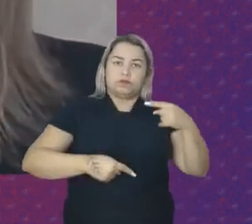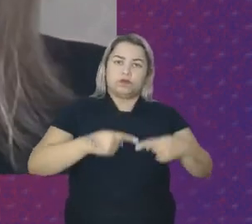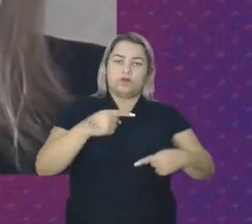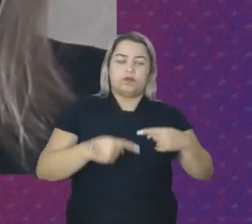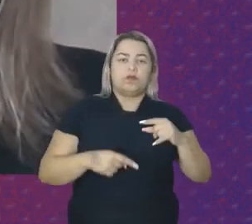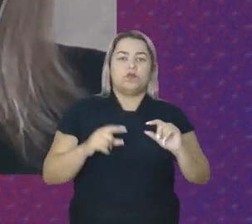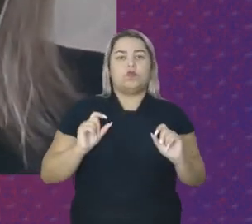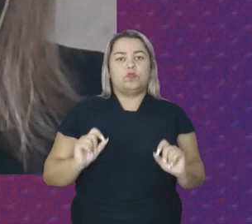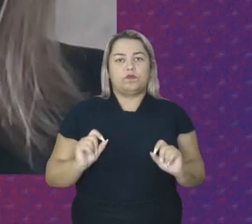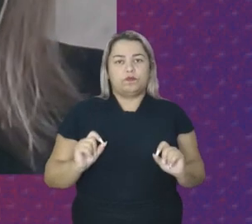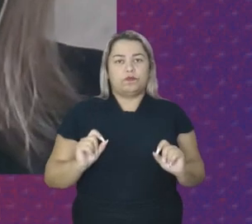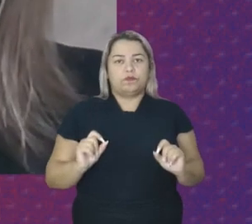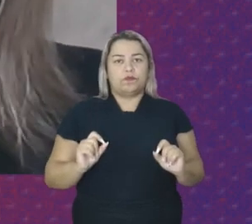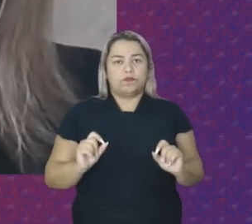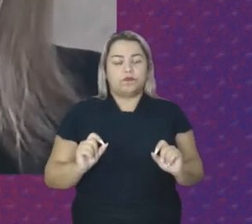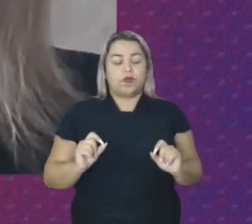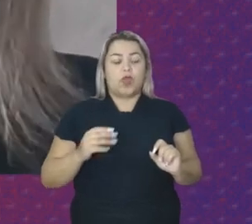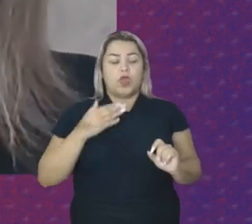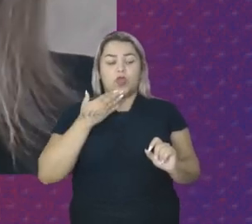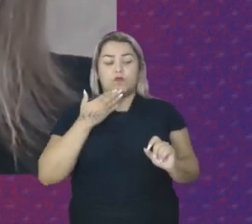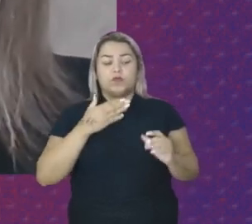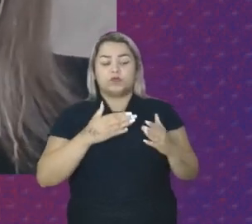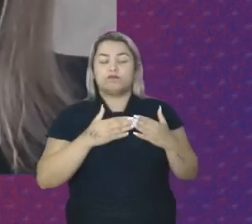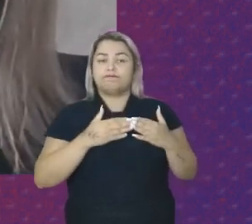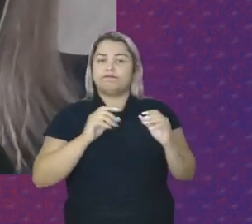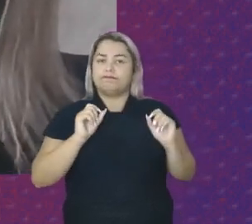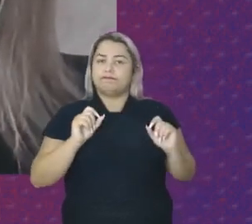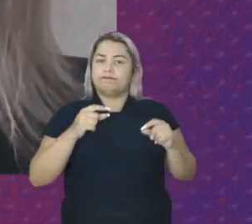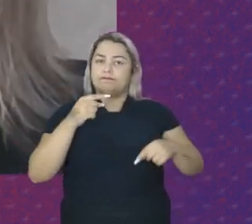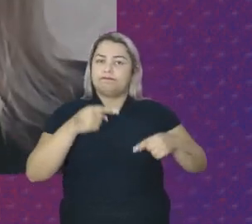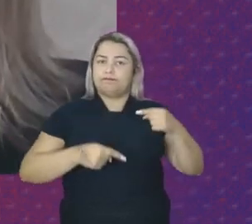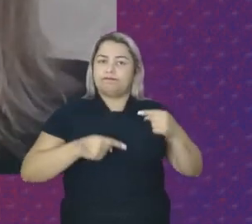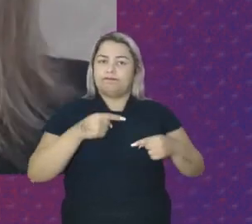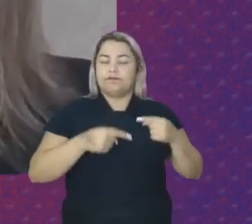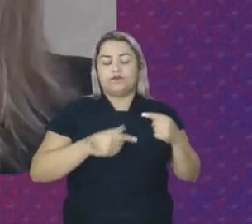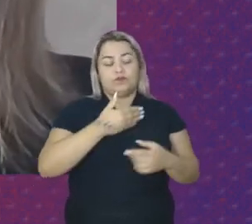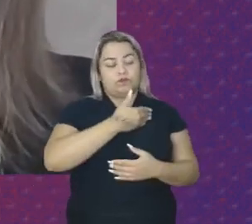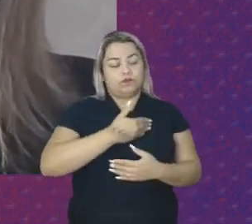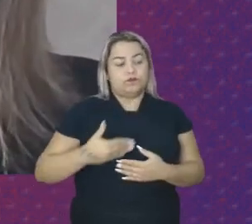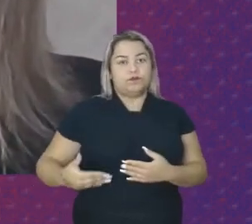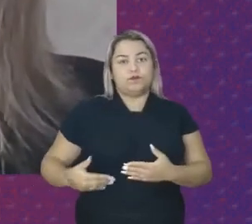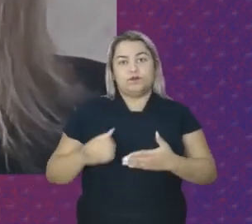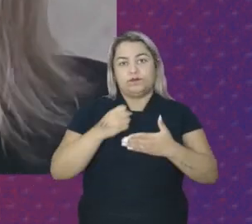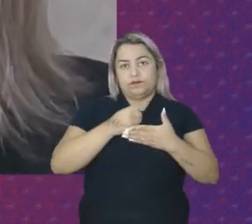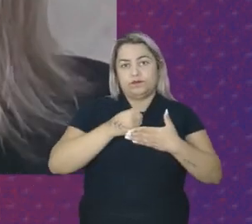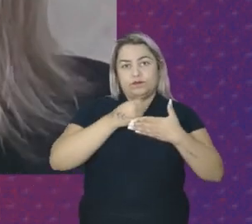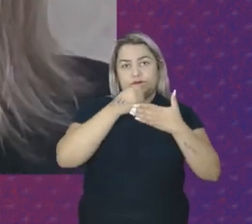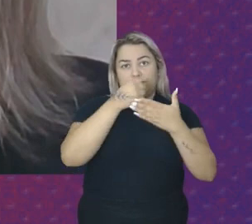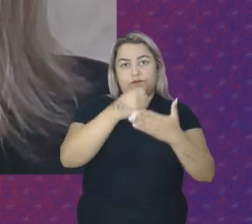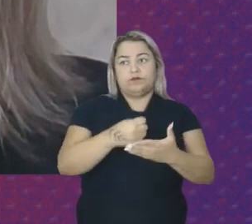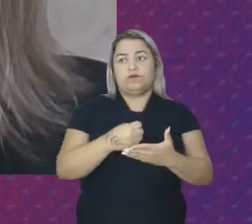qual era a reivindicação? Que as políticas públicas ofertassem,